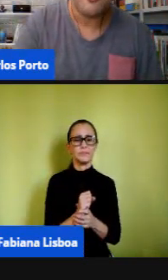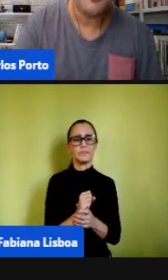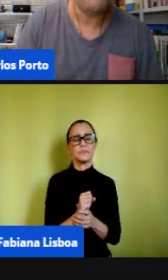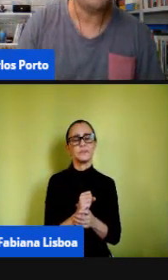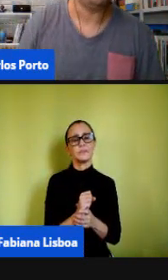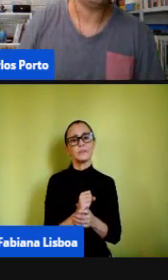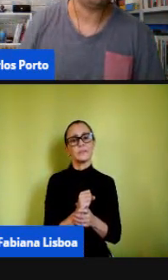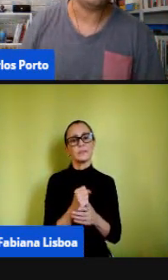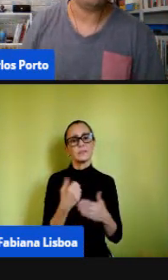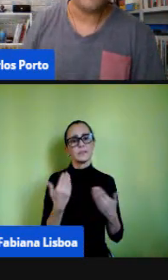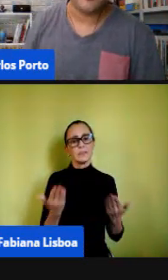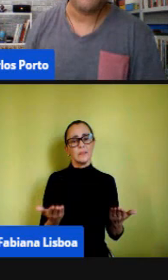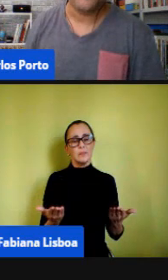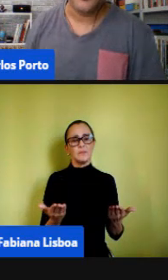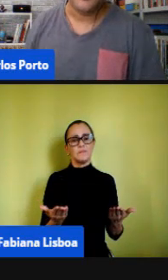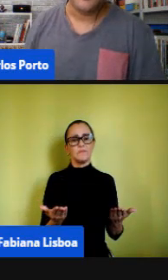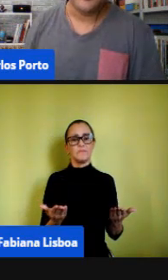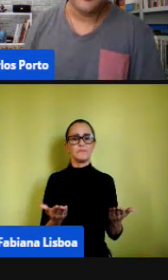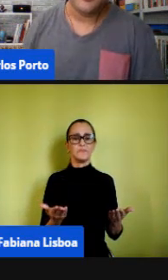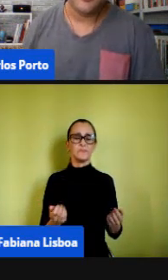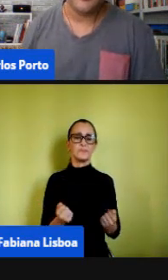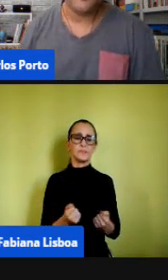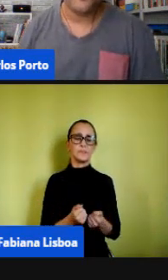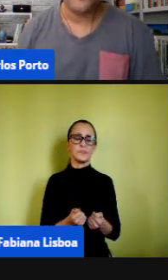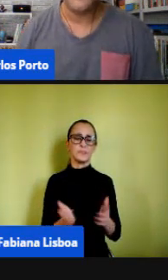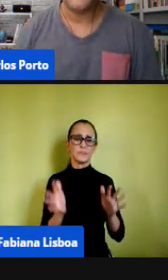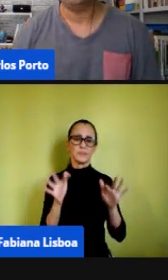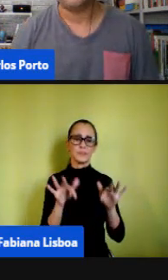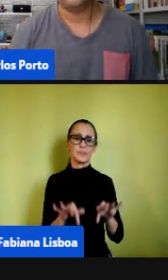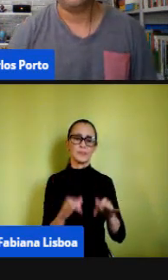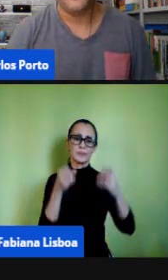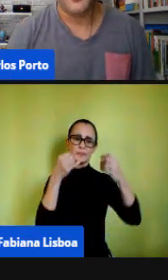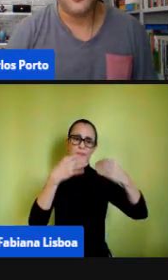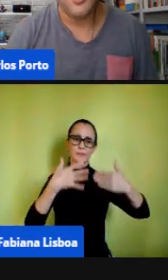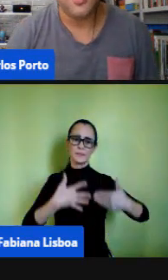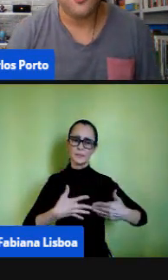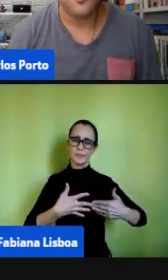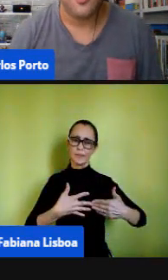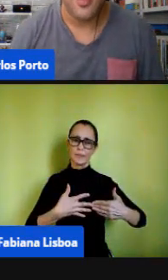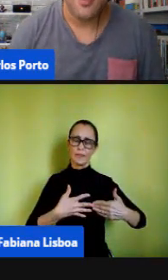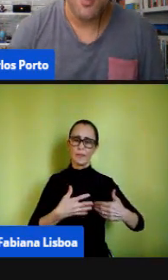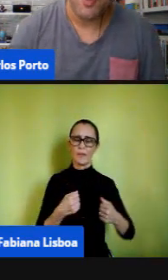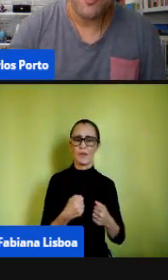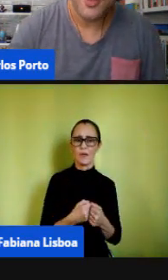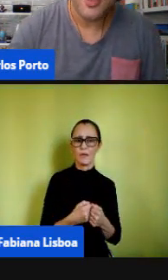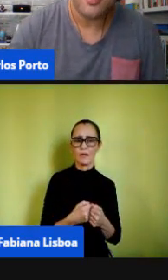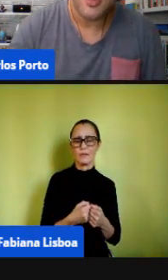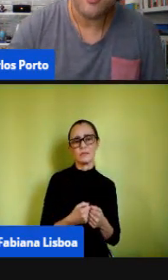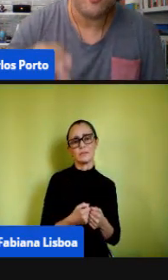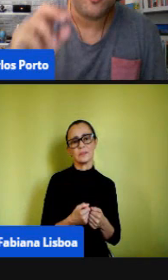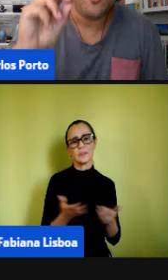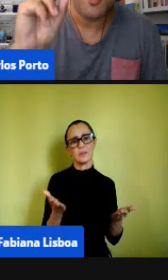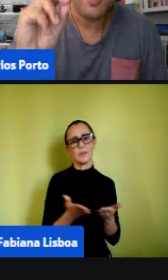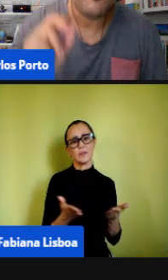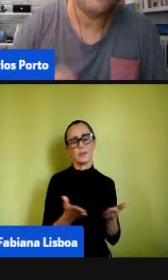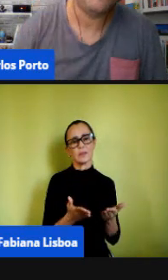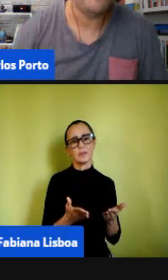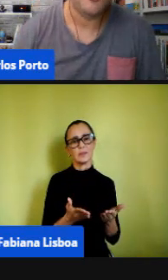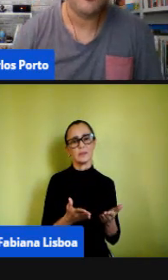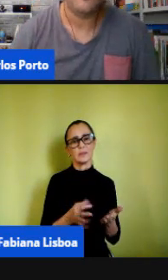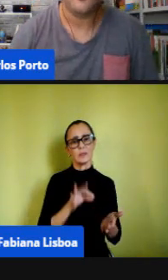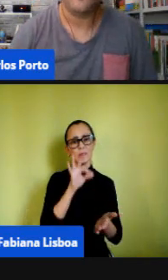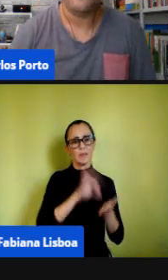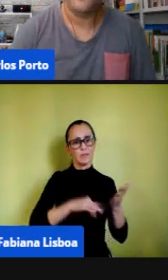bem, eu gostaria de finalizar a minha fala olhando para a nossa realidade. E Paulo Freire traz uma